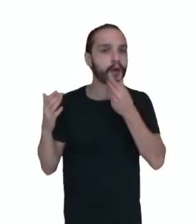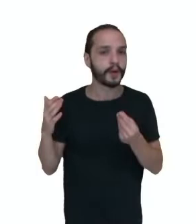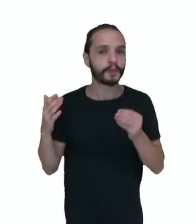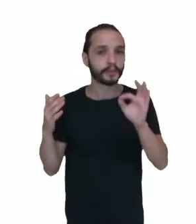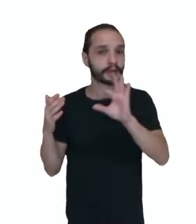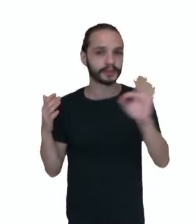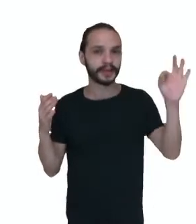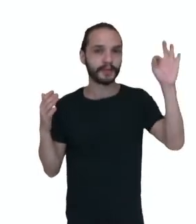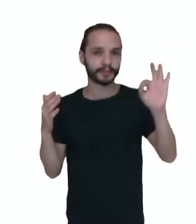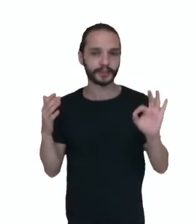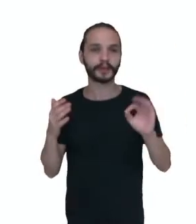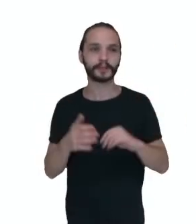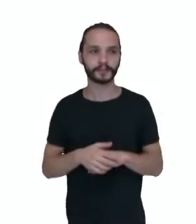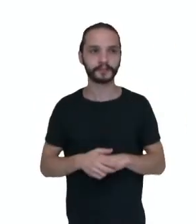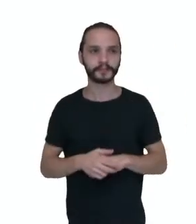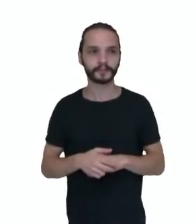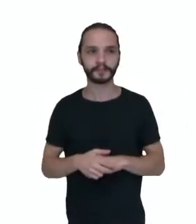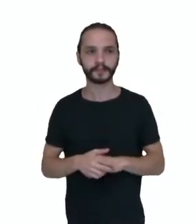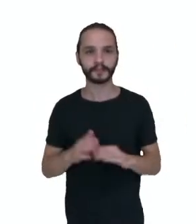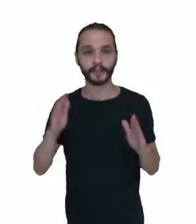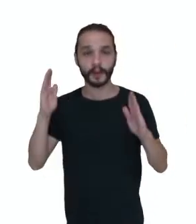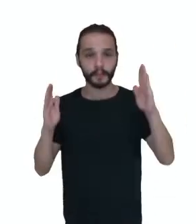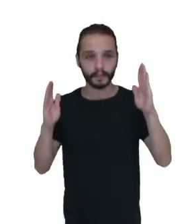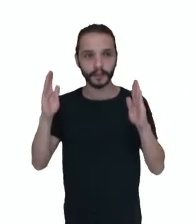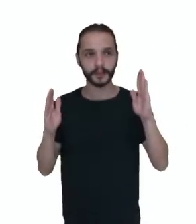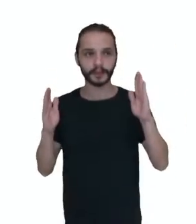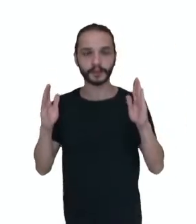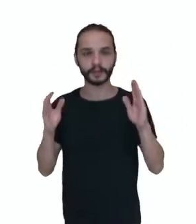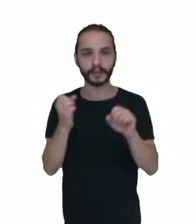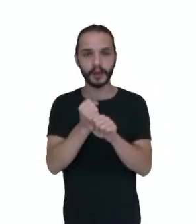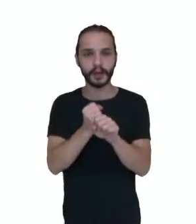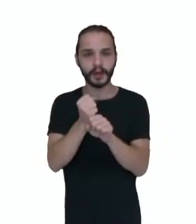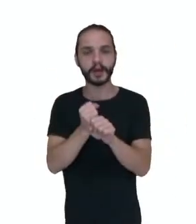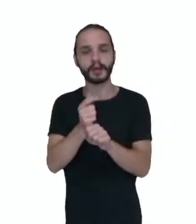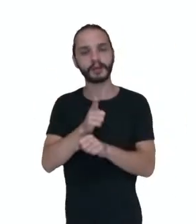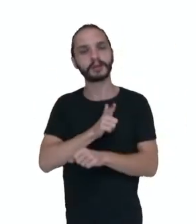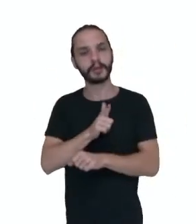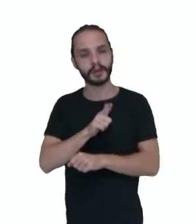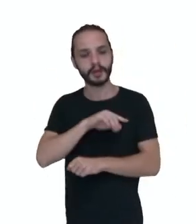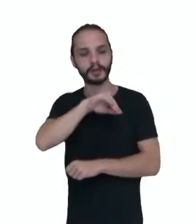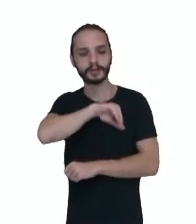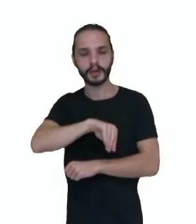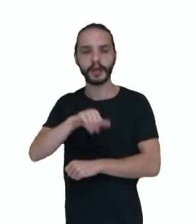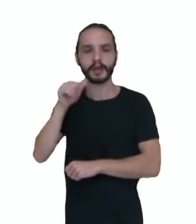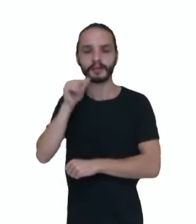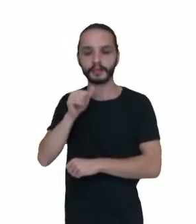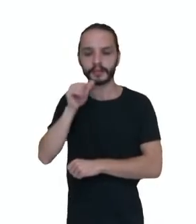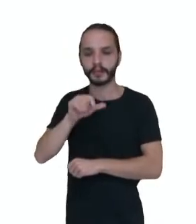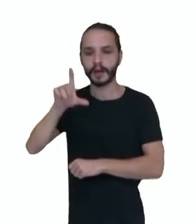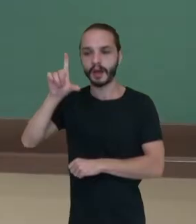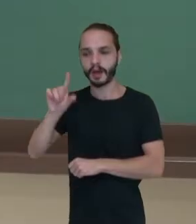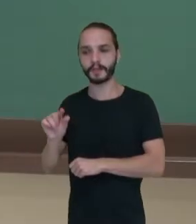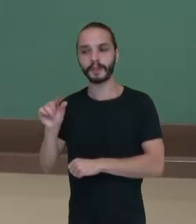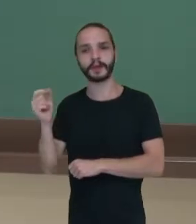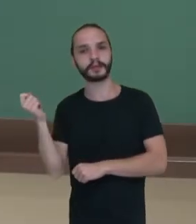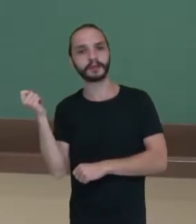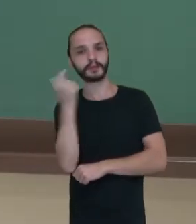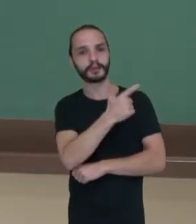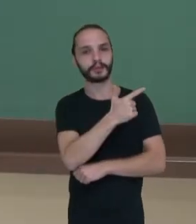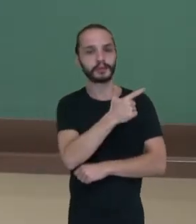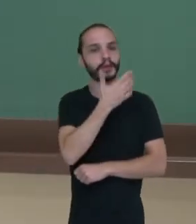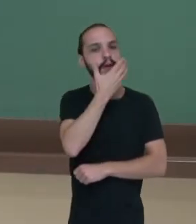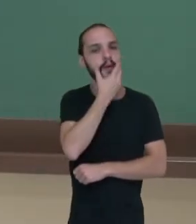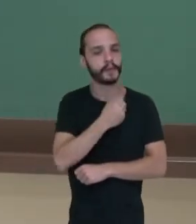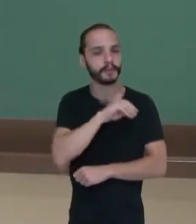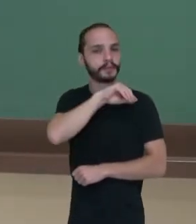seja, todo esse período aqui, a gente tem a renda feminina ainda menor do que a masculina,